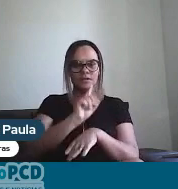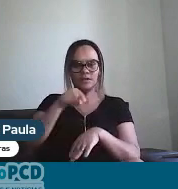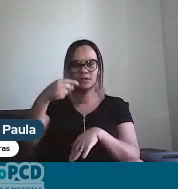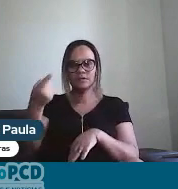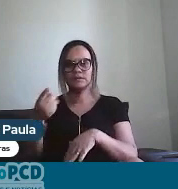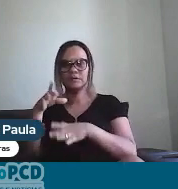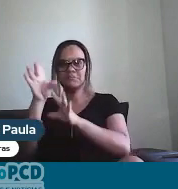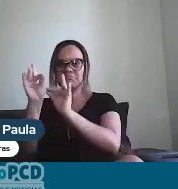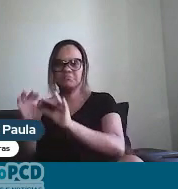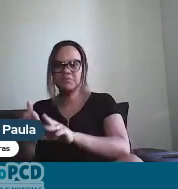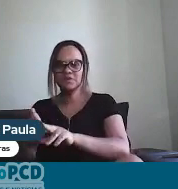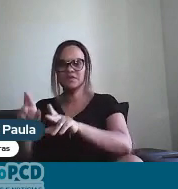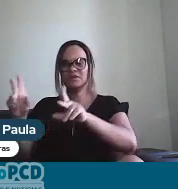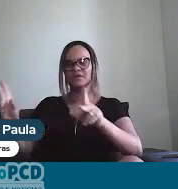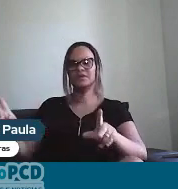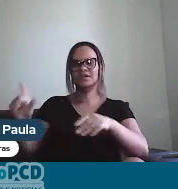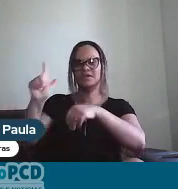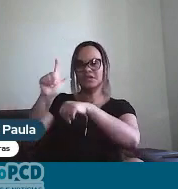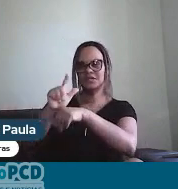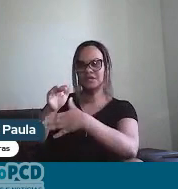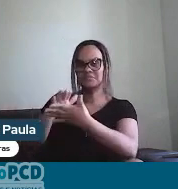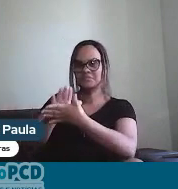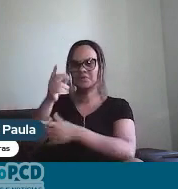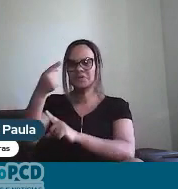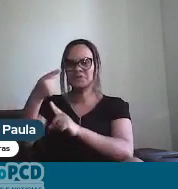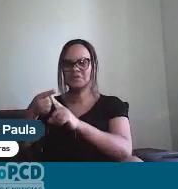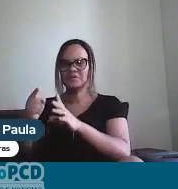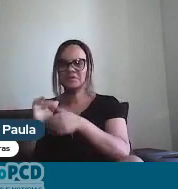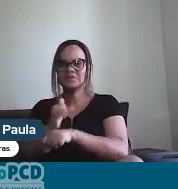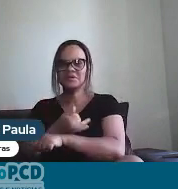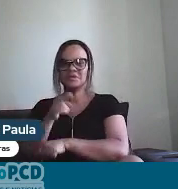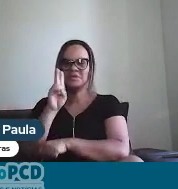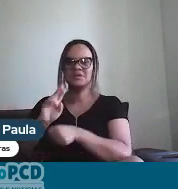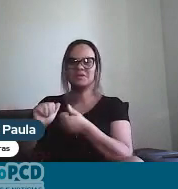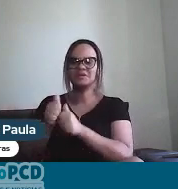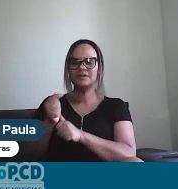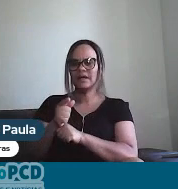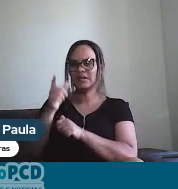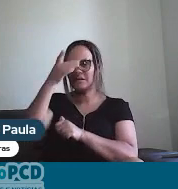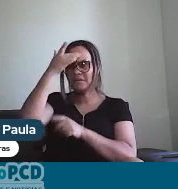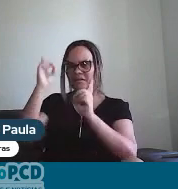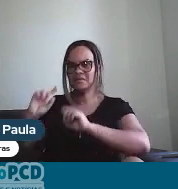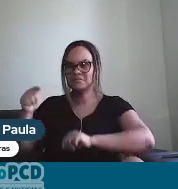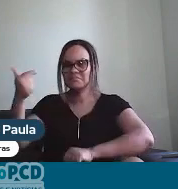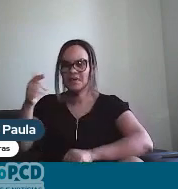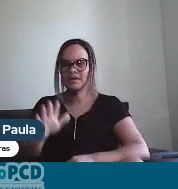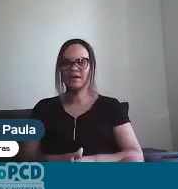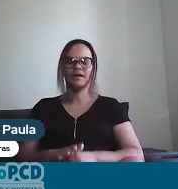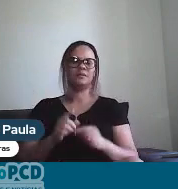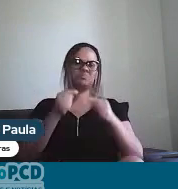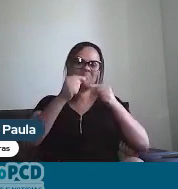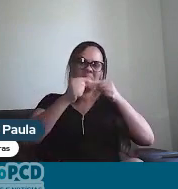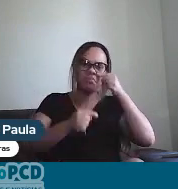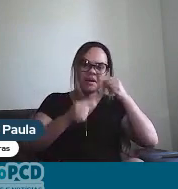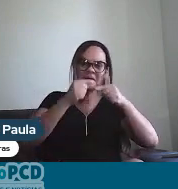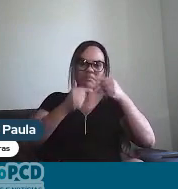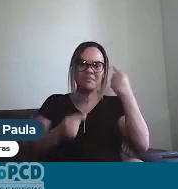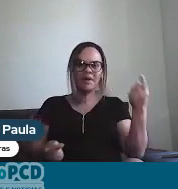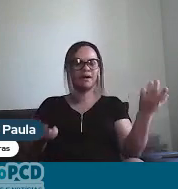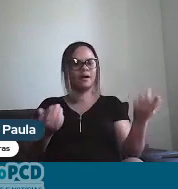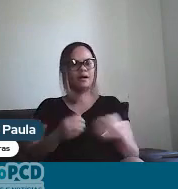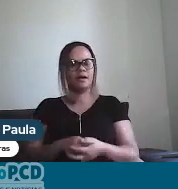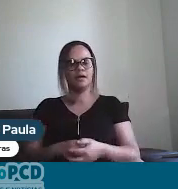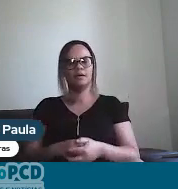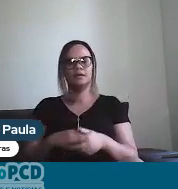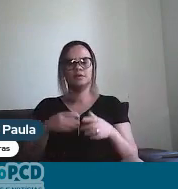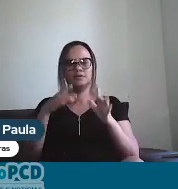critérios são diferentes, é um laudo de outro tipo, não tem instrumento de avaliação, e lá ela não é considerada. Isso é muita incoerência, né? O critério para ser ou não